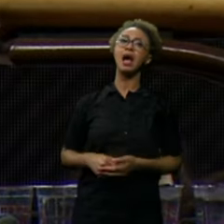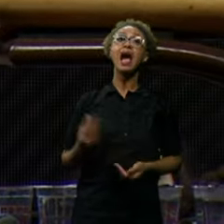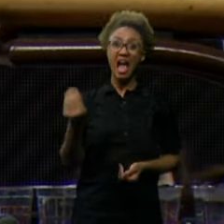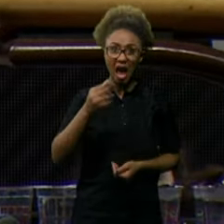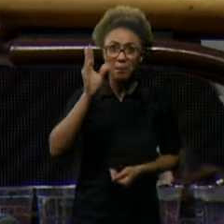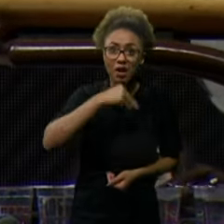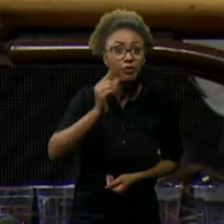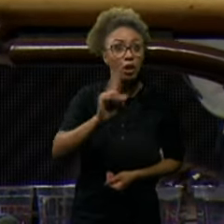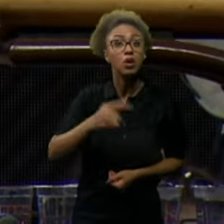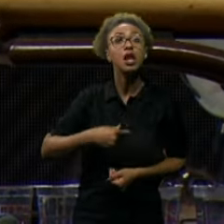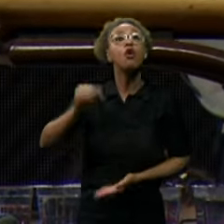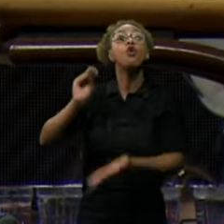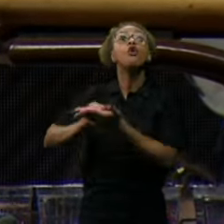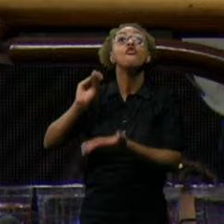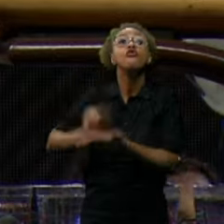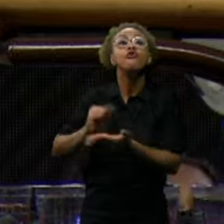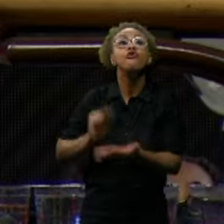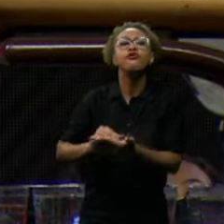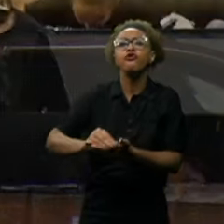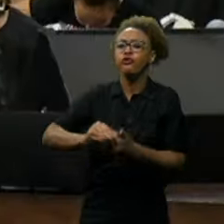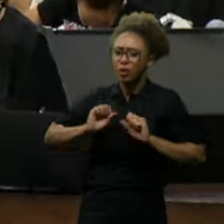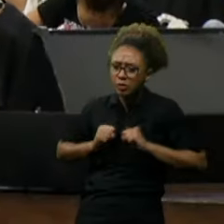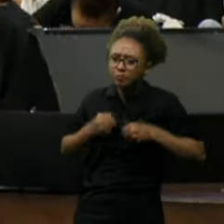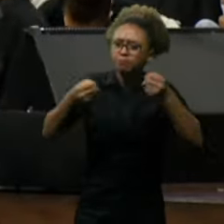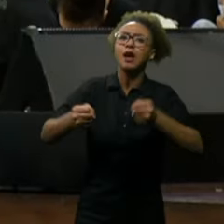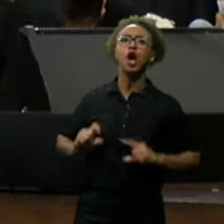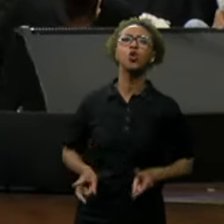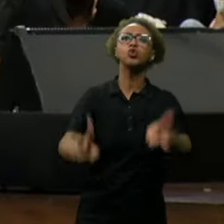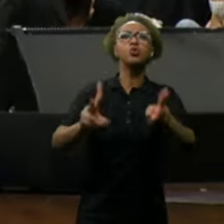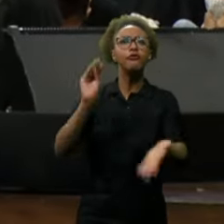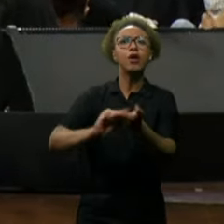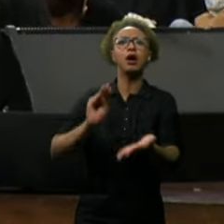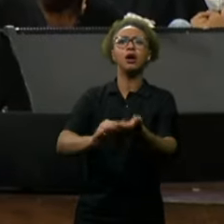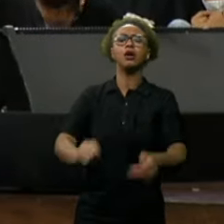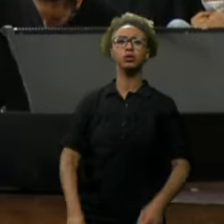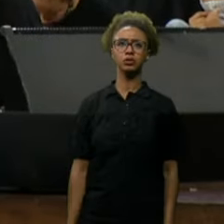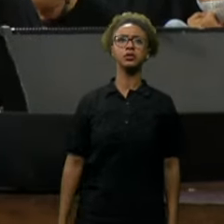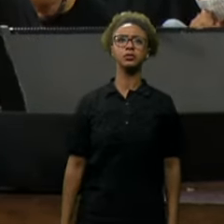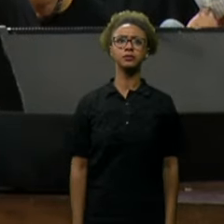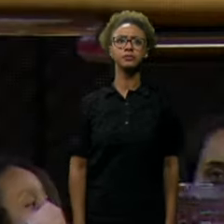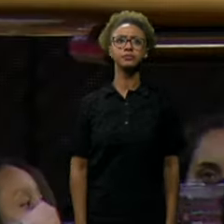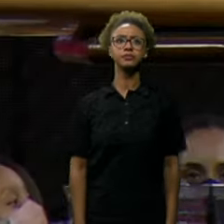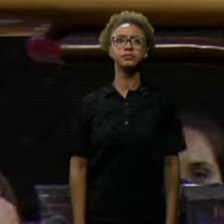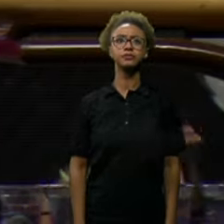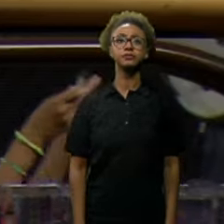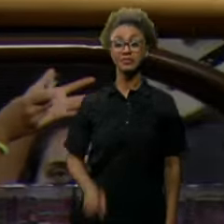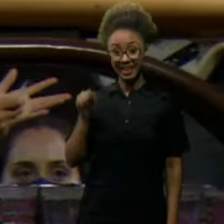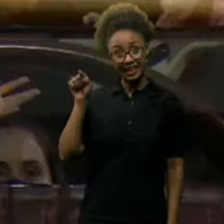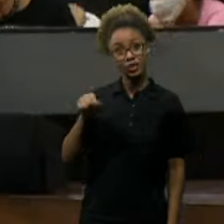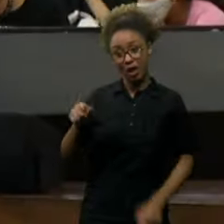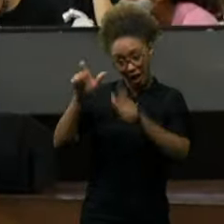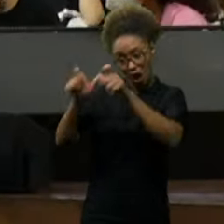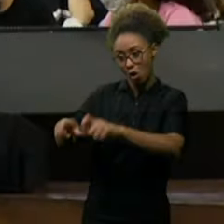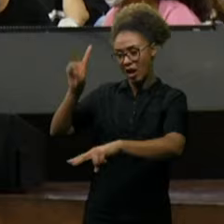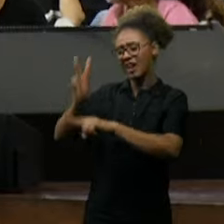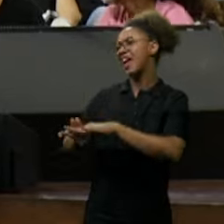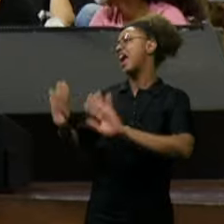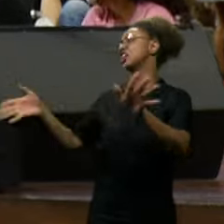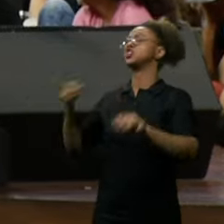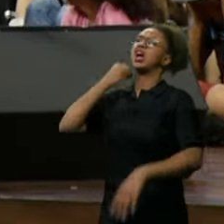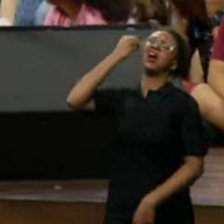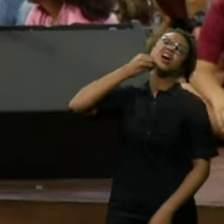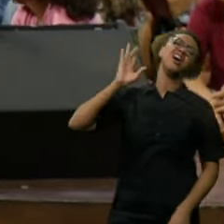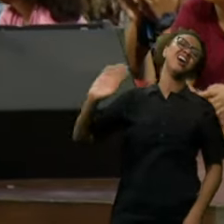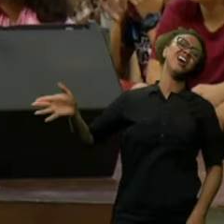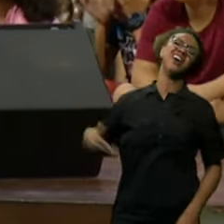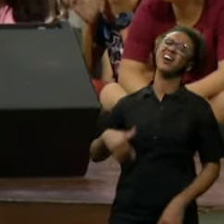fazer mas por que não tem mais crédito para continuar Espero que sendo você tem um dou muito